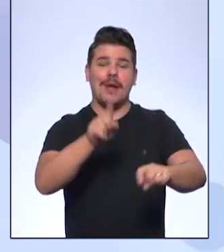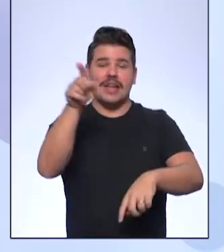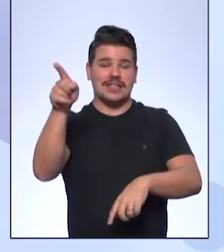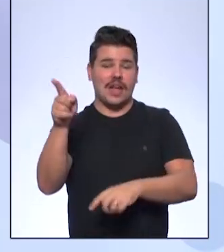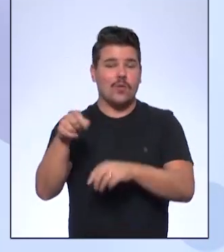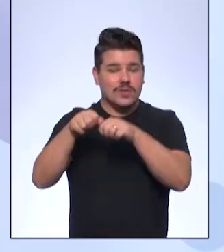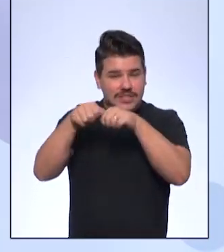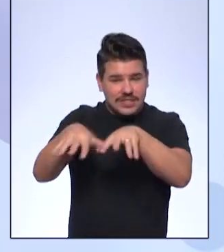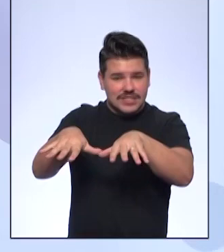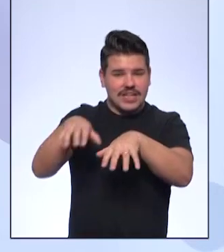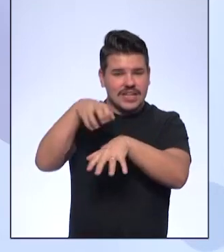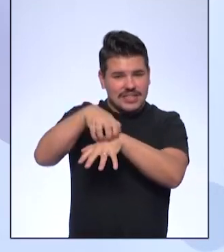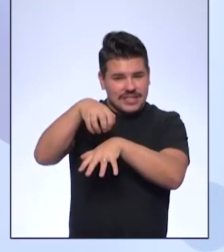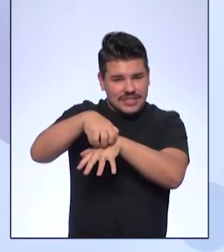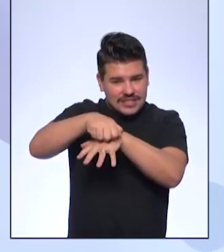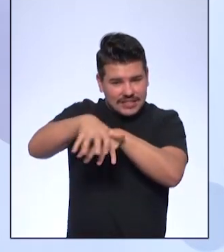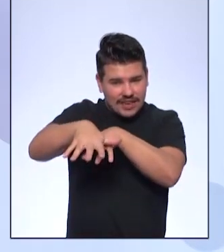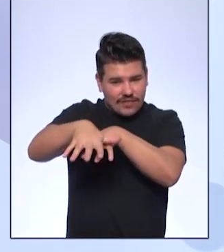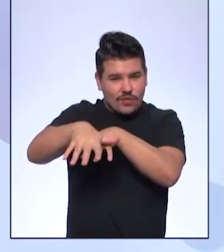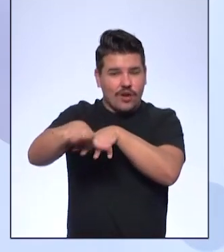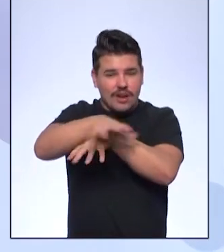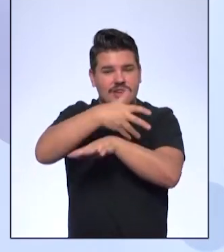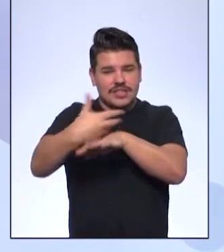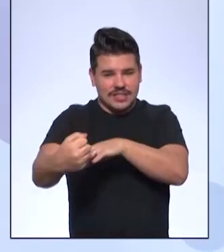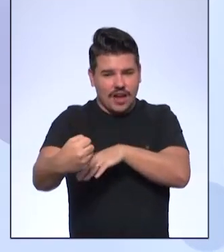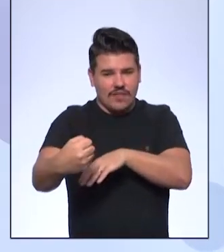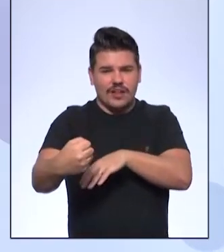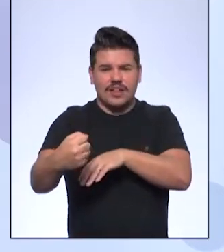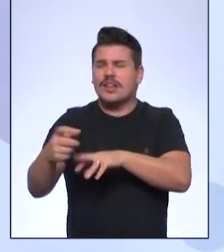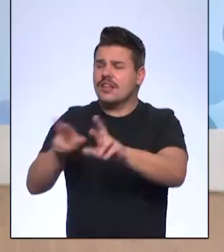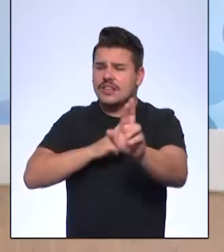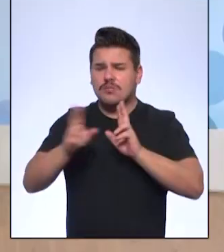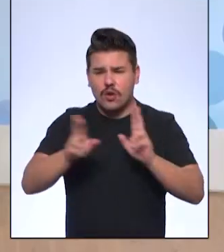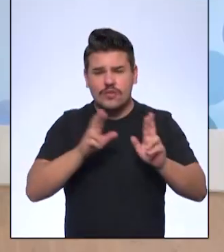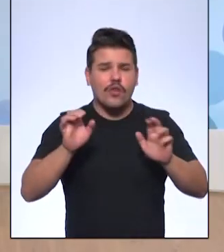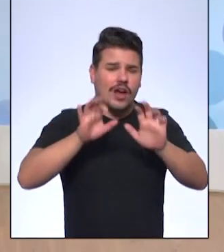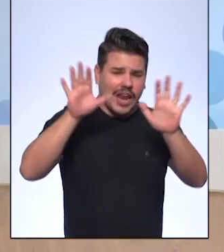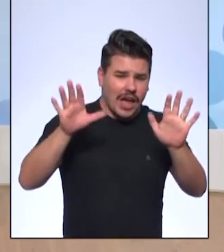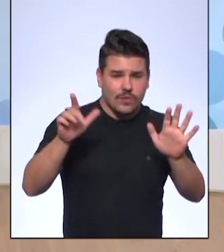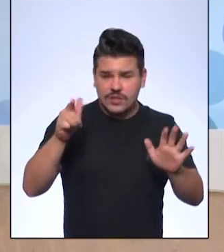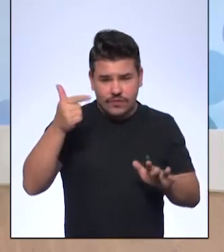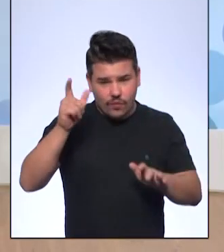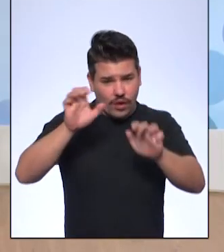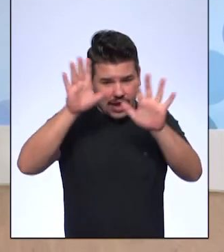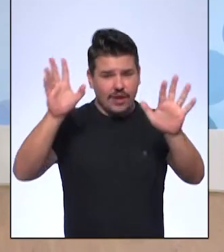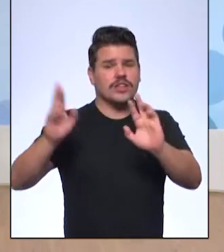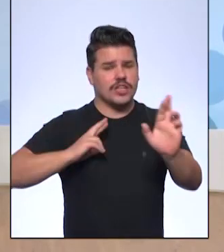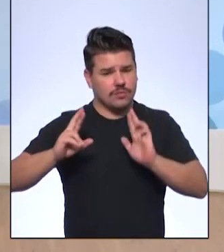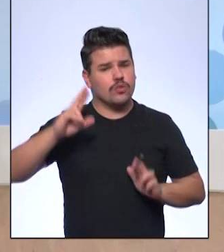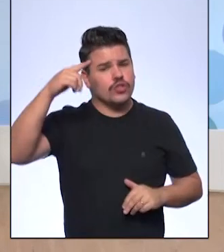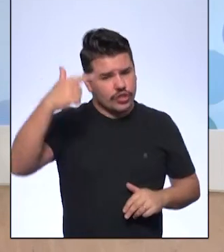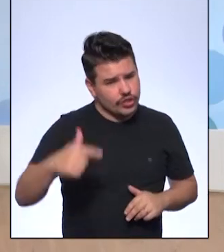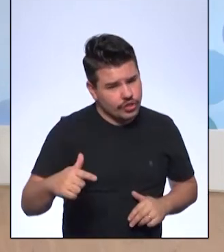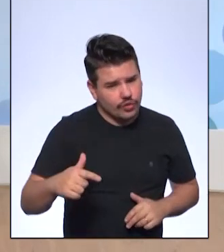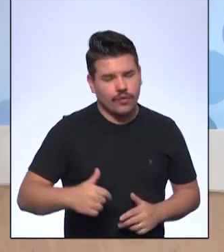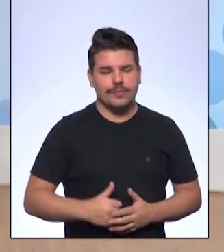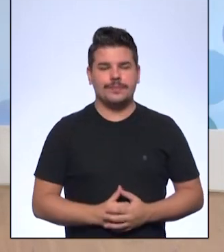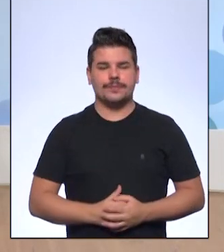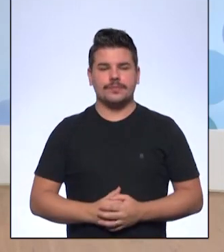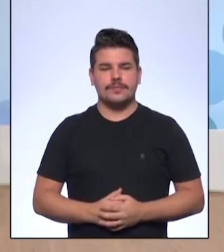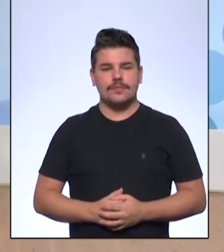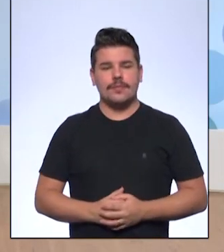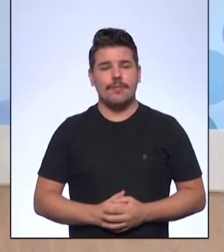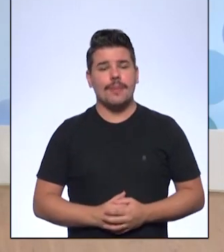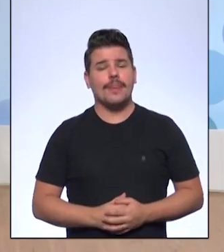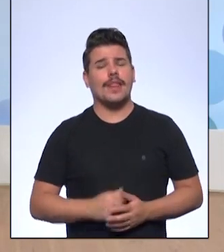servidor. Entendeu? Ou não entendeu? Ficou claro? Responde aí se ficou claro, senão a gente explica de novo. Não tem problema, né? Ó, aproveitando essa